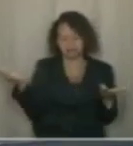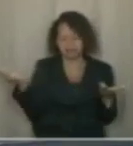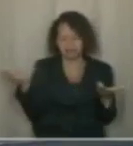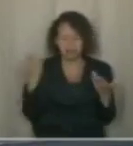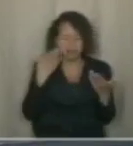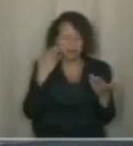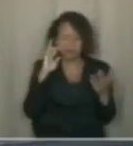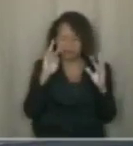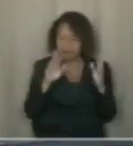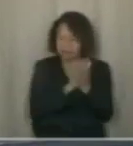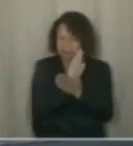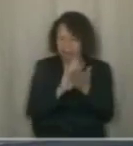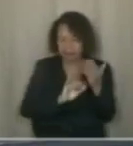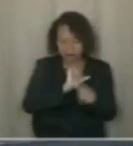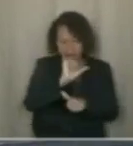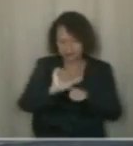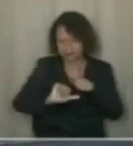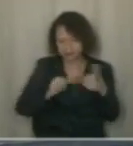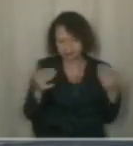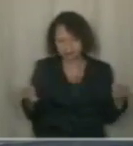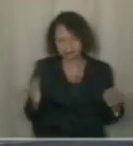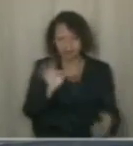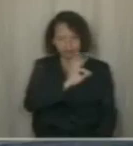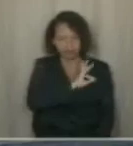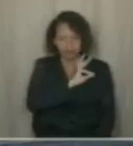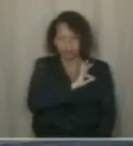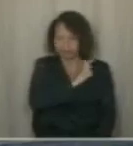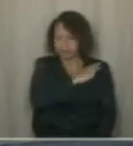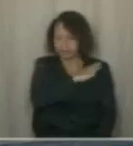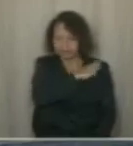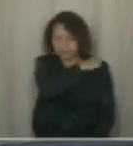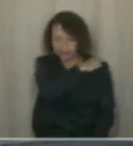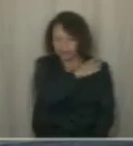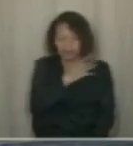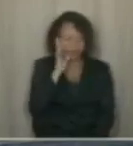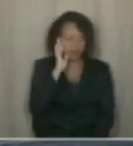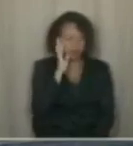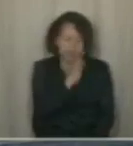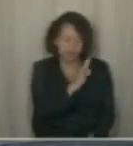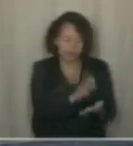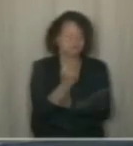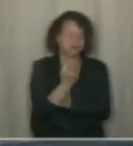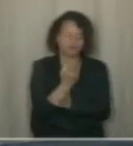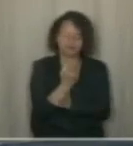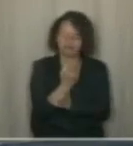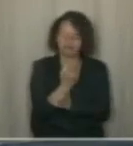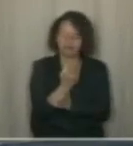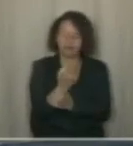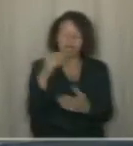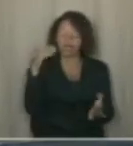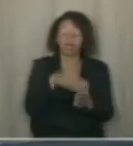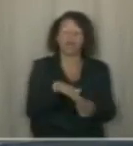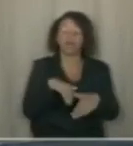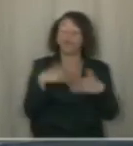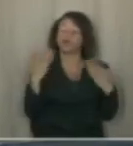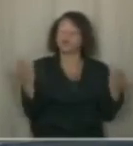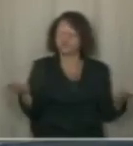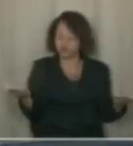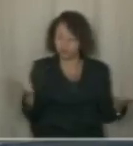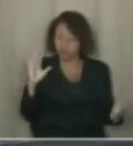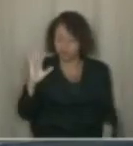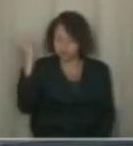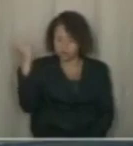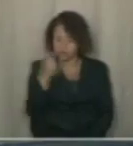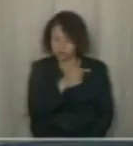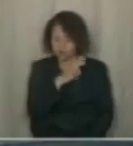não vi mudança nenhuma. A polícia militar, eu não vejo nas ruas. Até quando vai acontecer